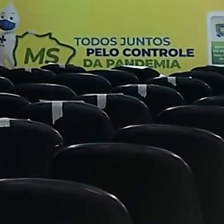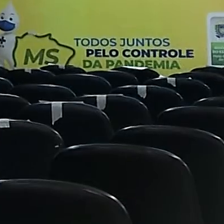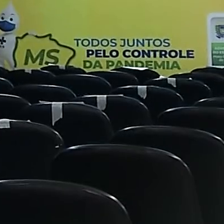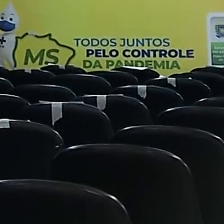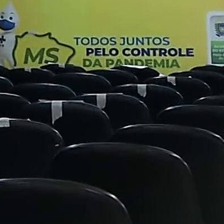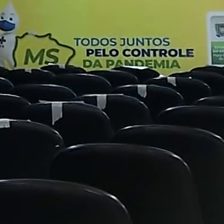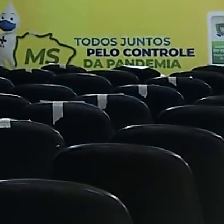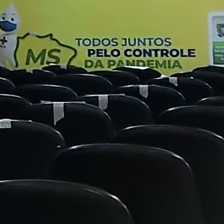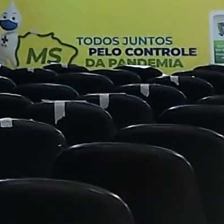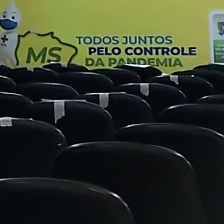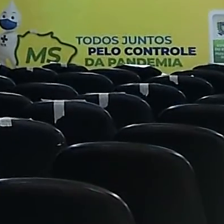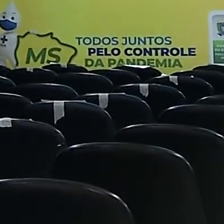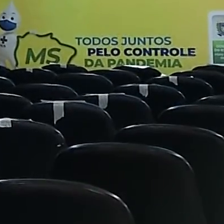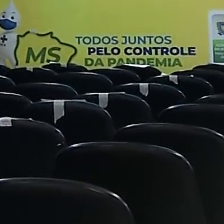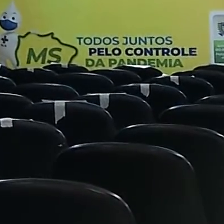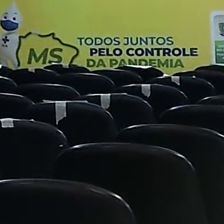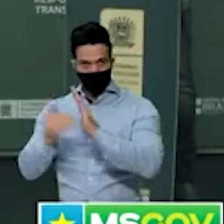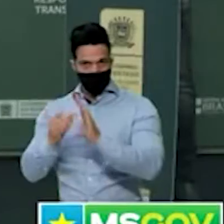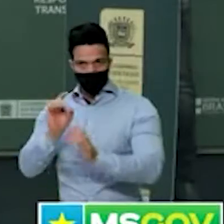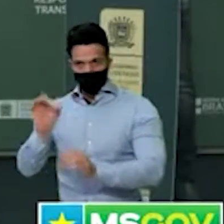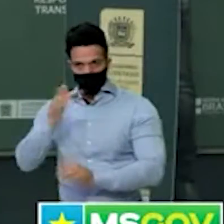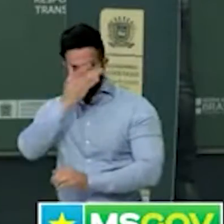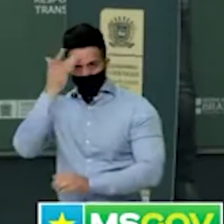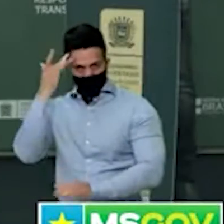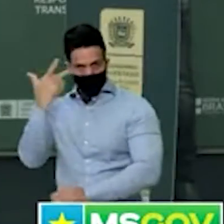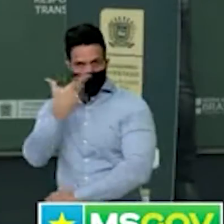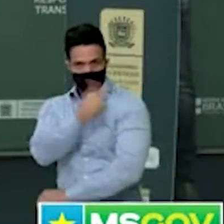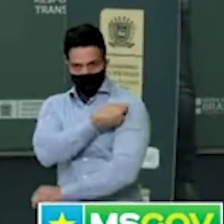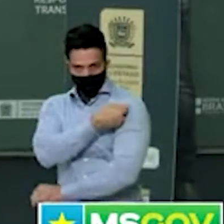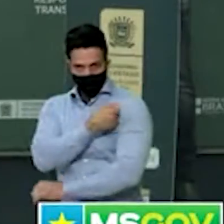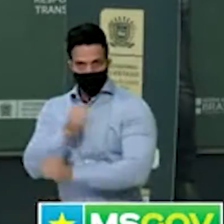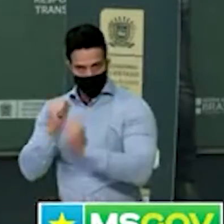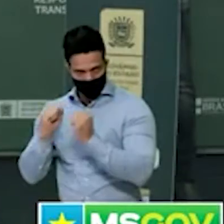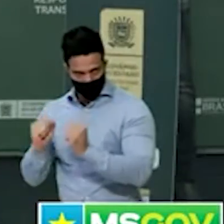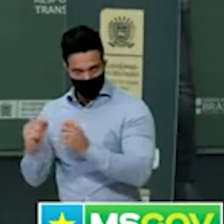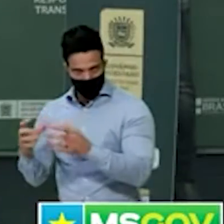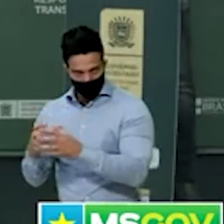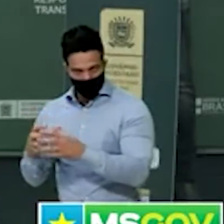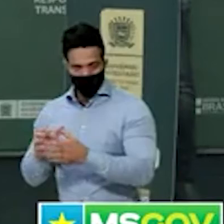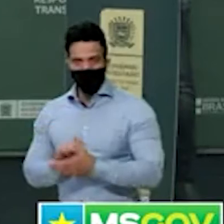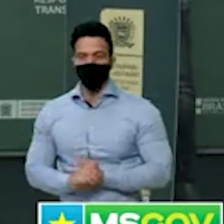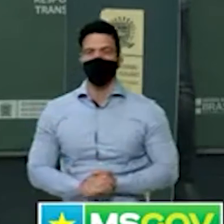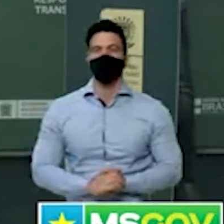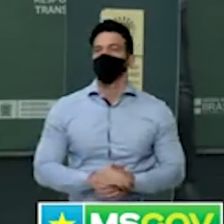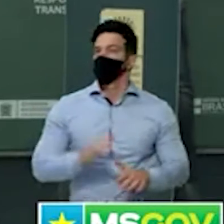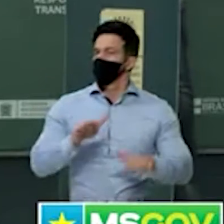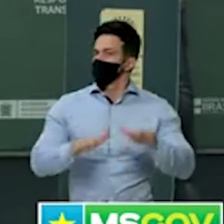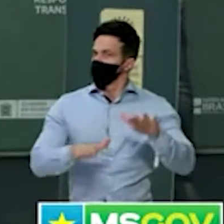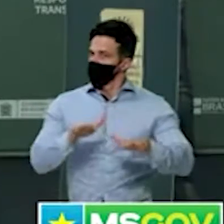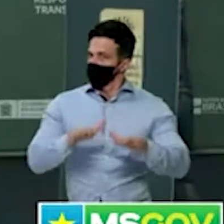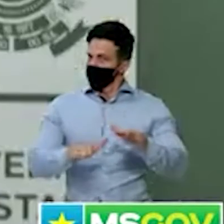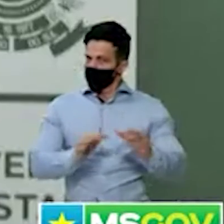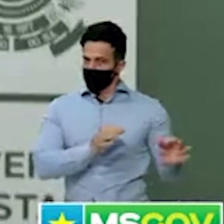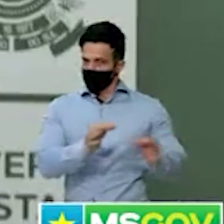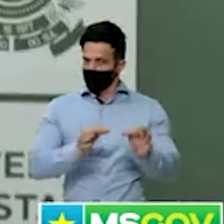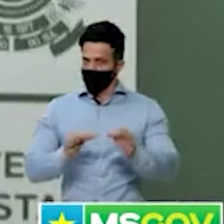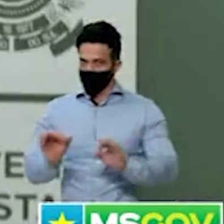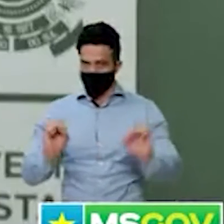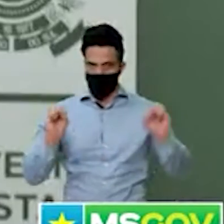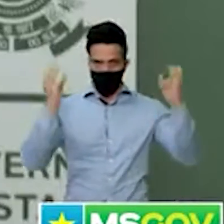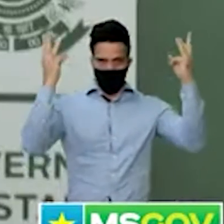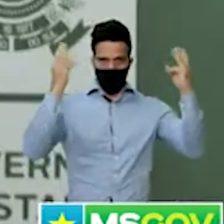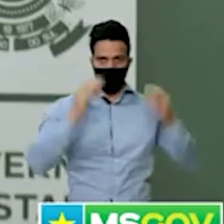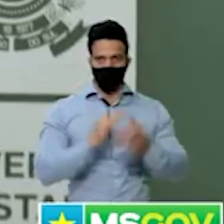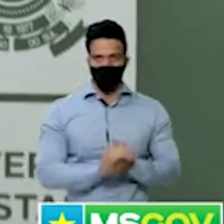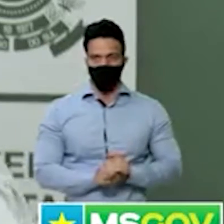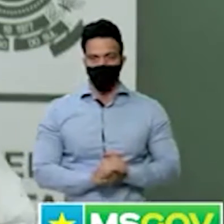comprovação da vacinação pelo público eu acho que é uma decisão do organizador do evento com tudo o que significa em termos